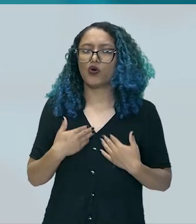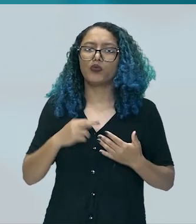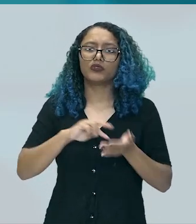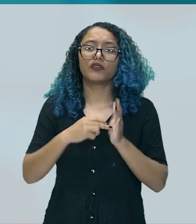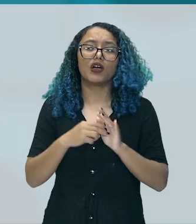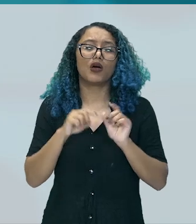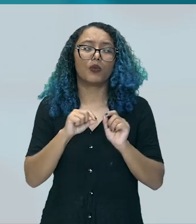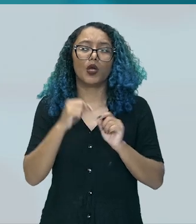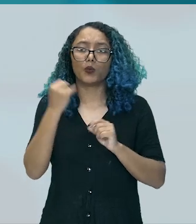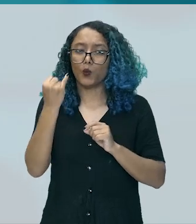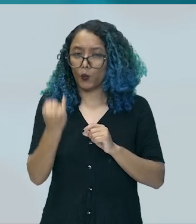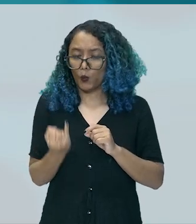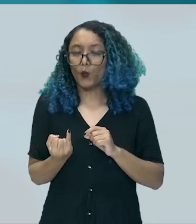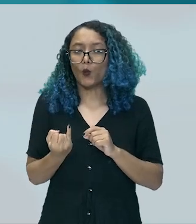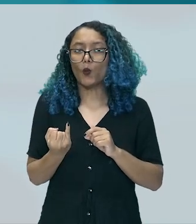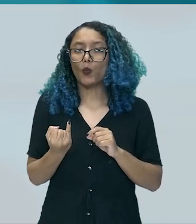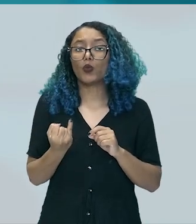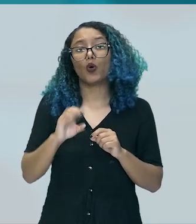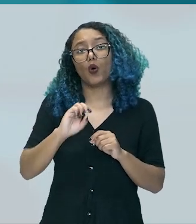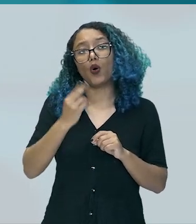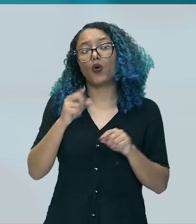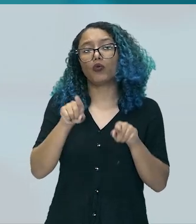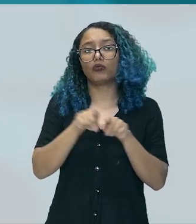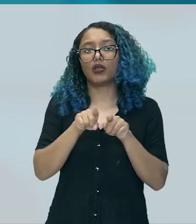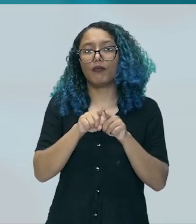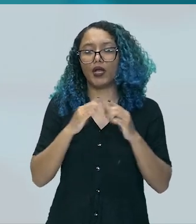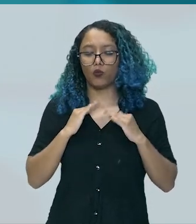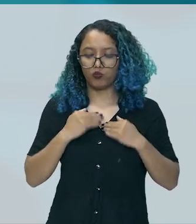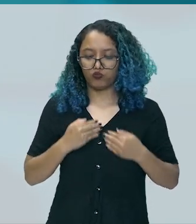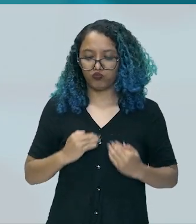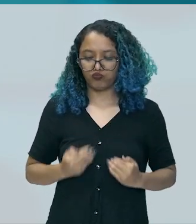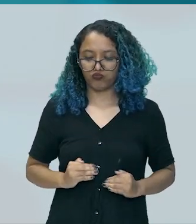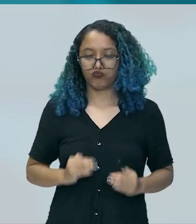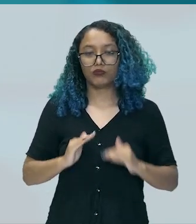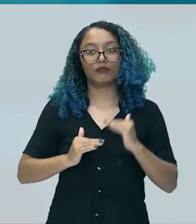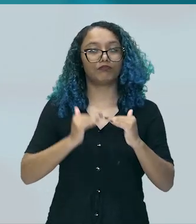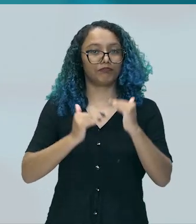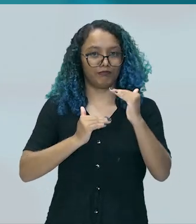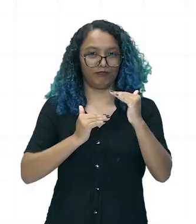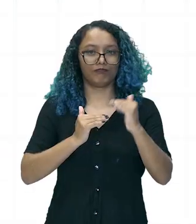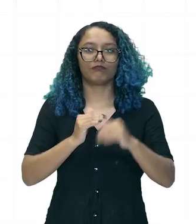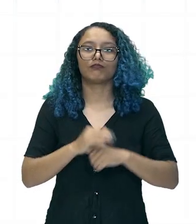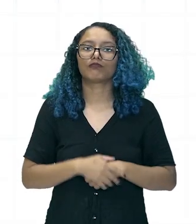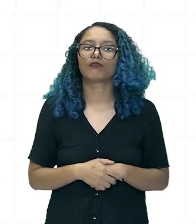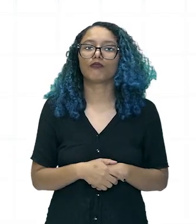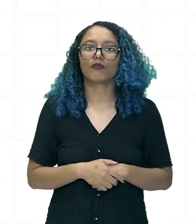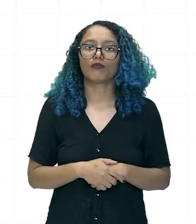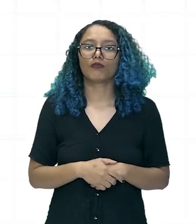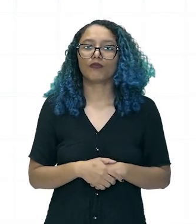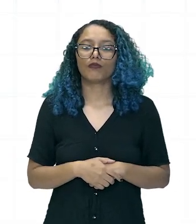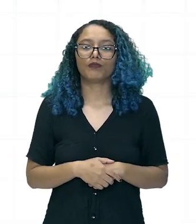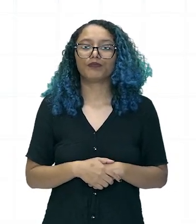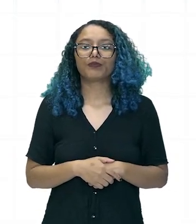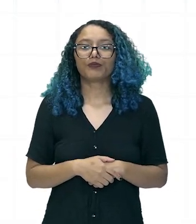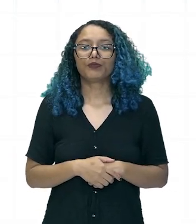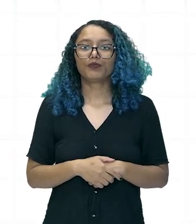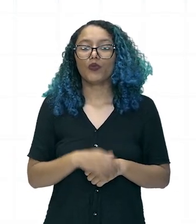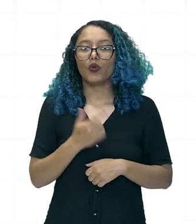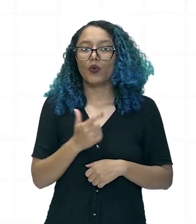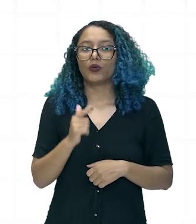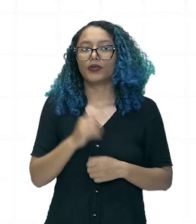à manutenção da condição física individual ou à modificação da composição